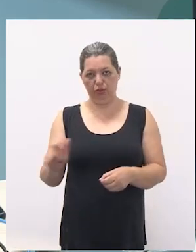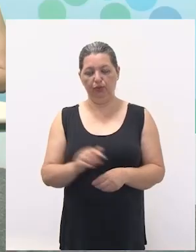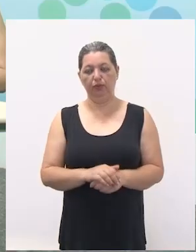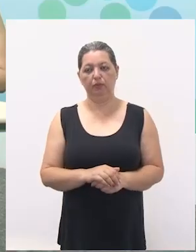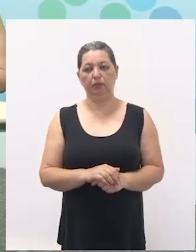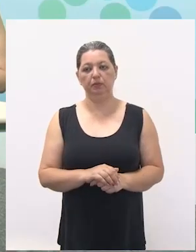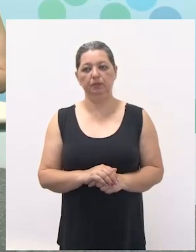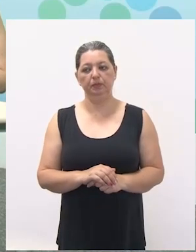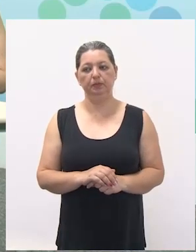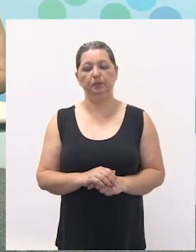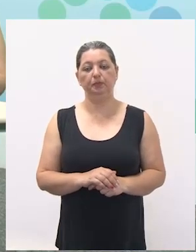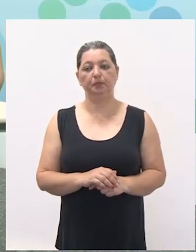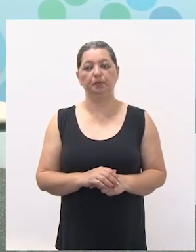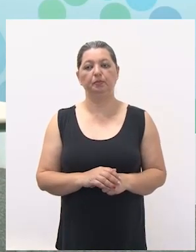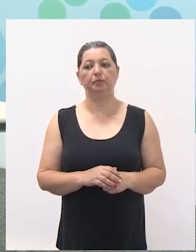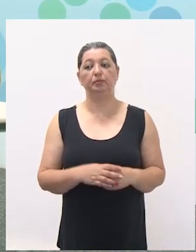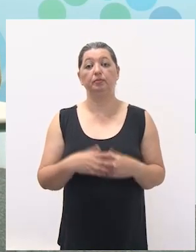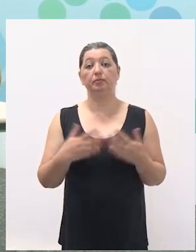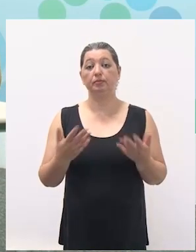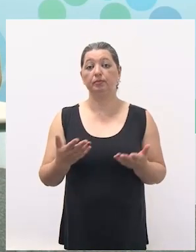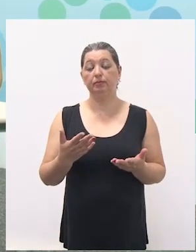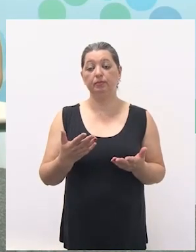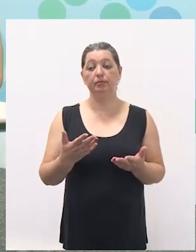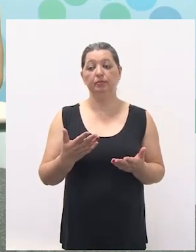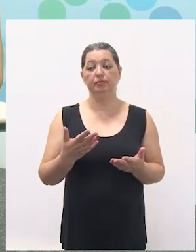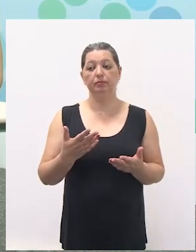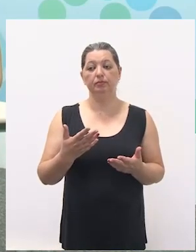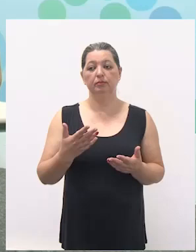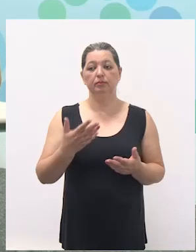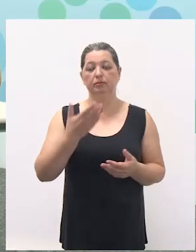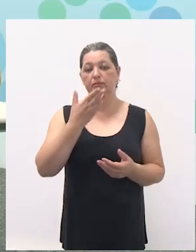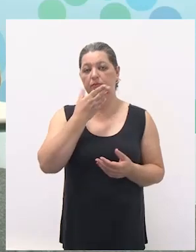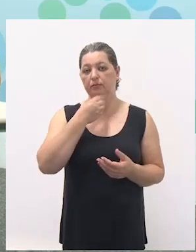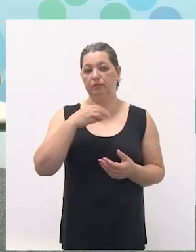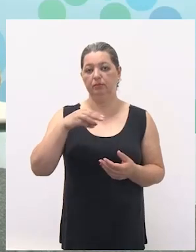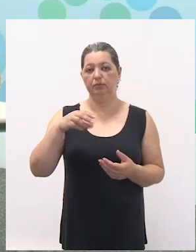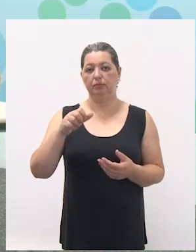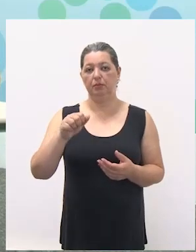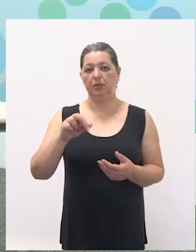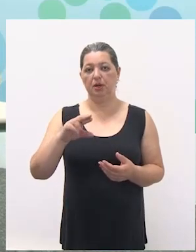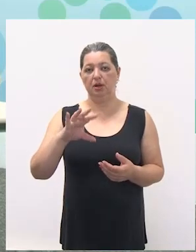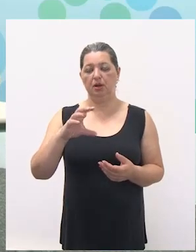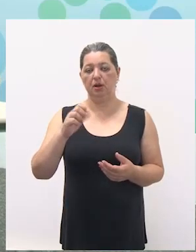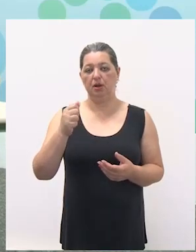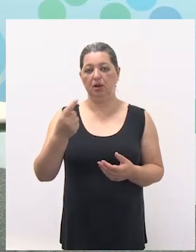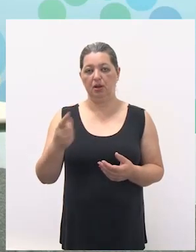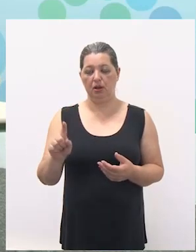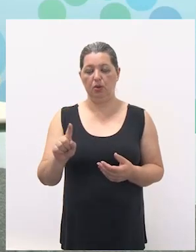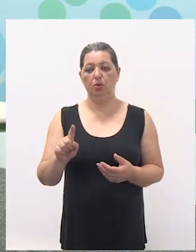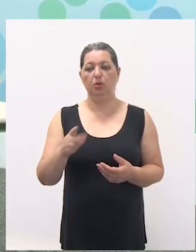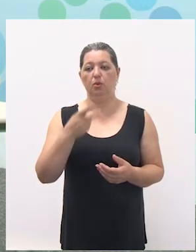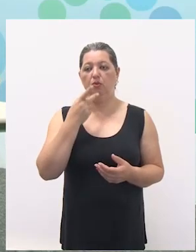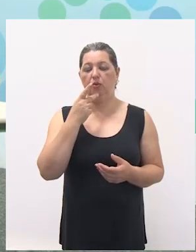Giovanni, o Marcão tá mandando aqui que, na verdade, aqui no chat,